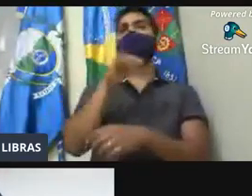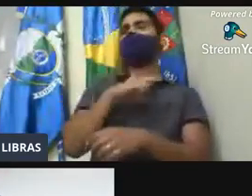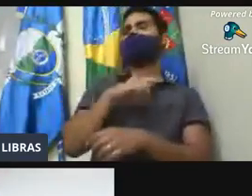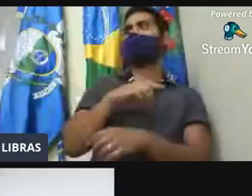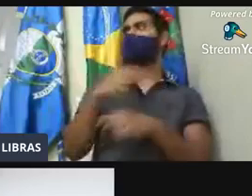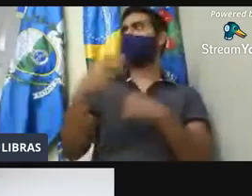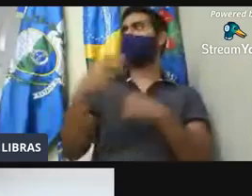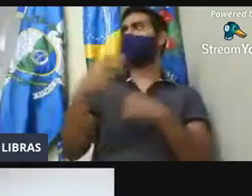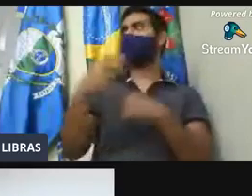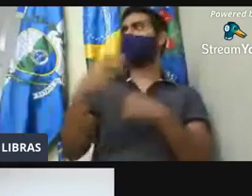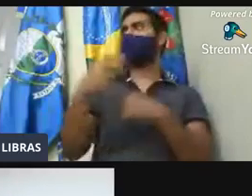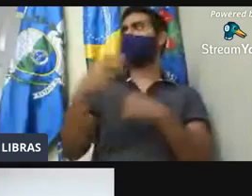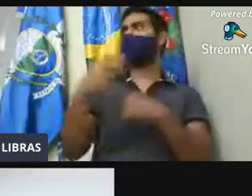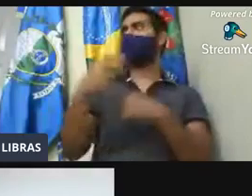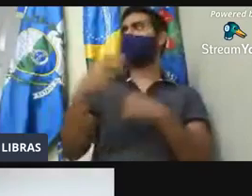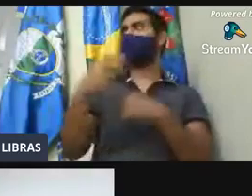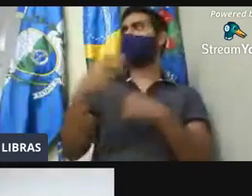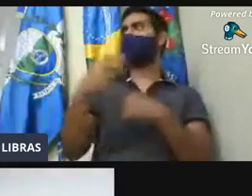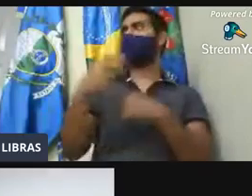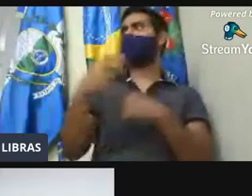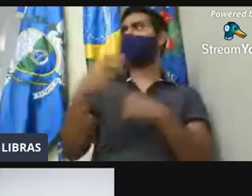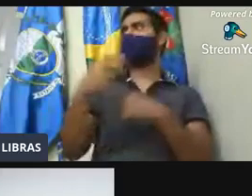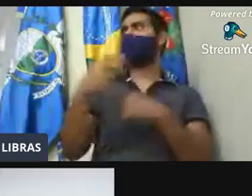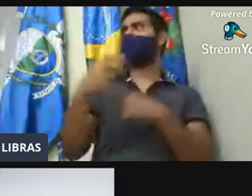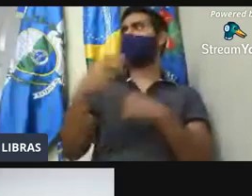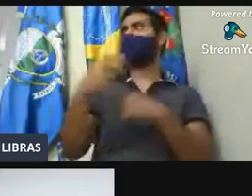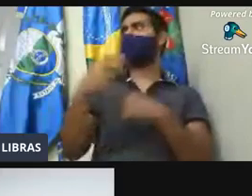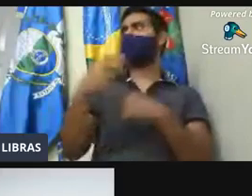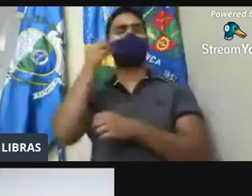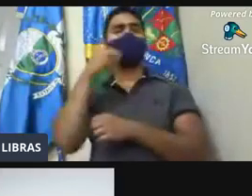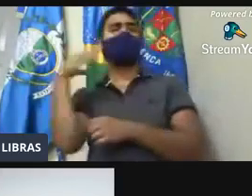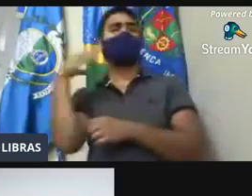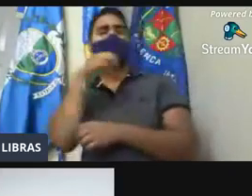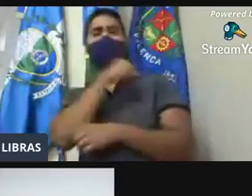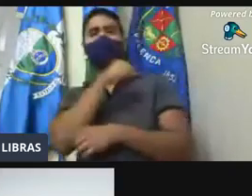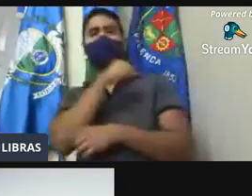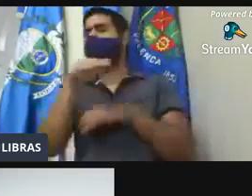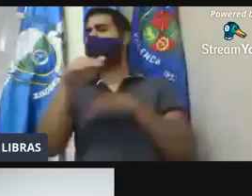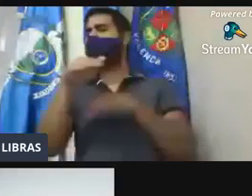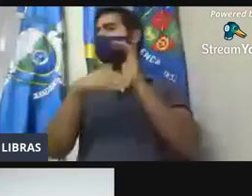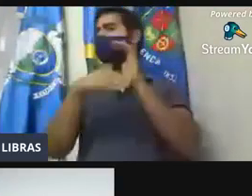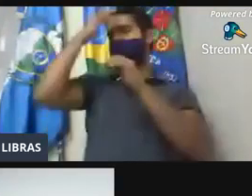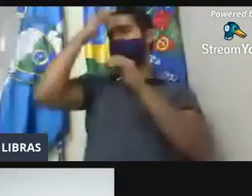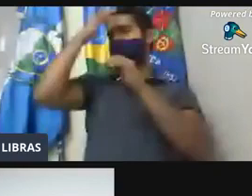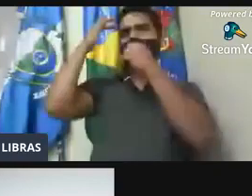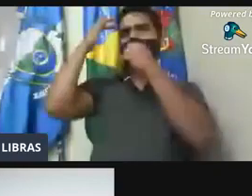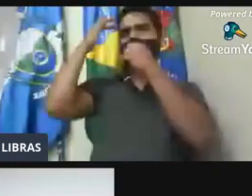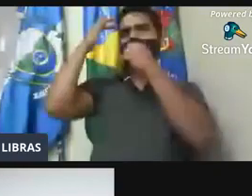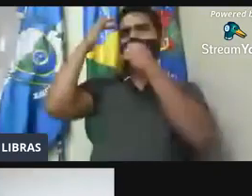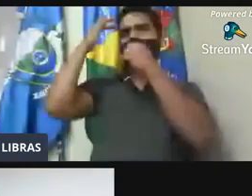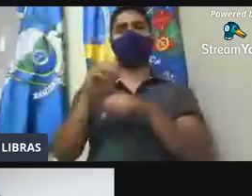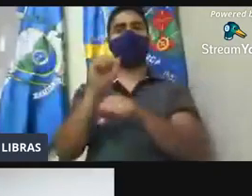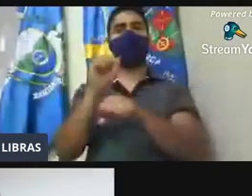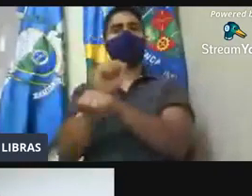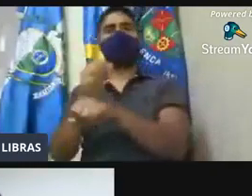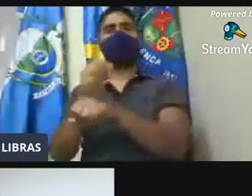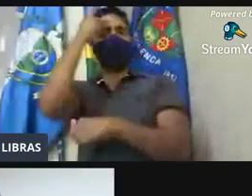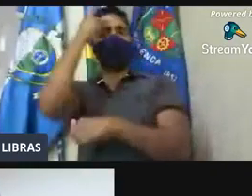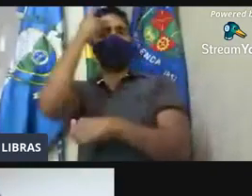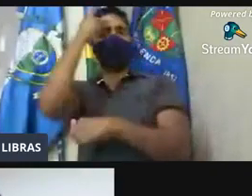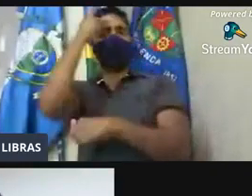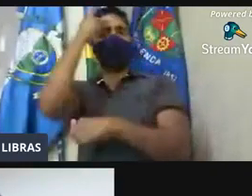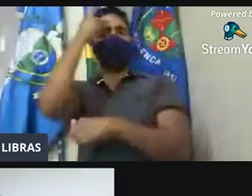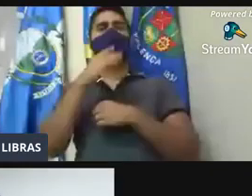contra SARS-CoV-2, o teste rápido, em todos os operadores de estacionamento rotativos amarelinhos e atividades